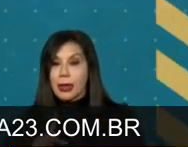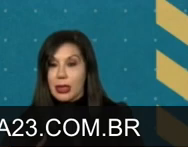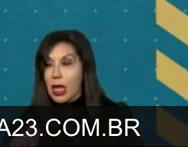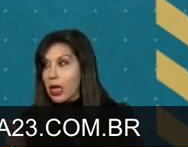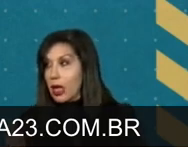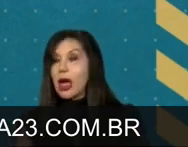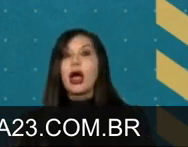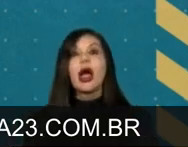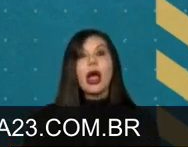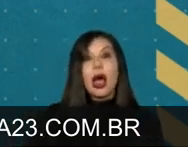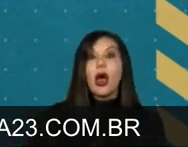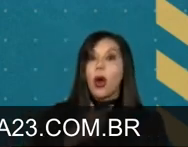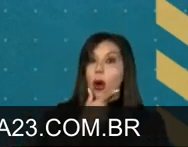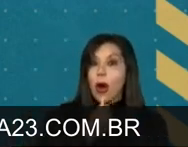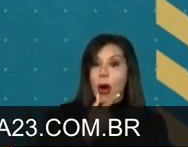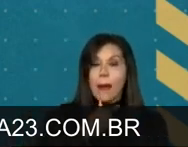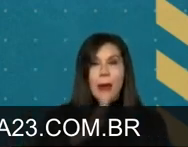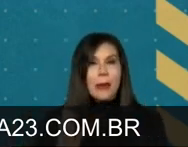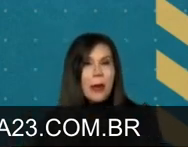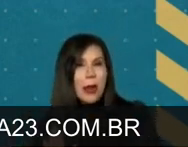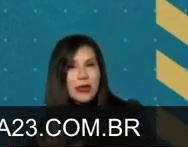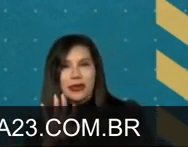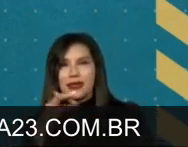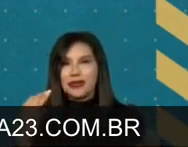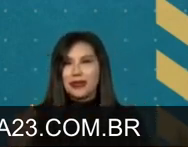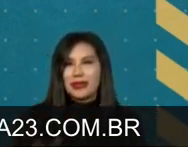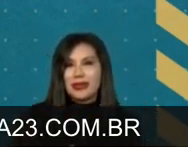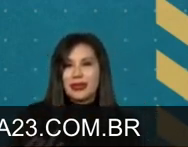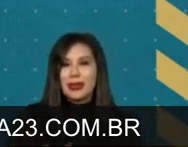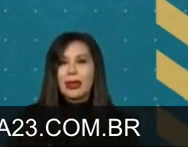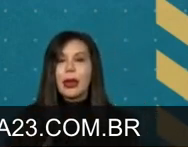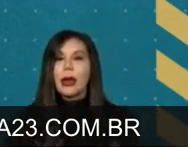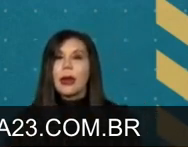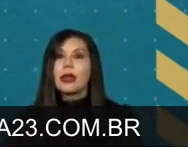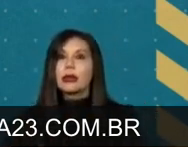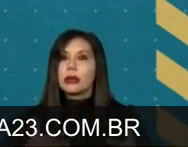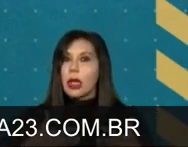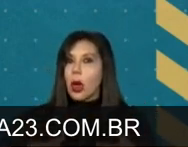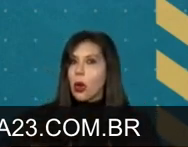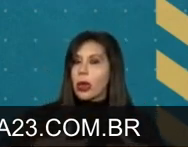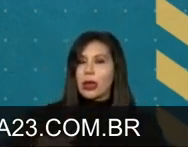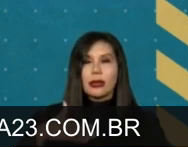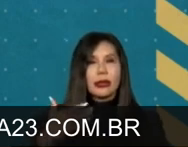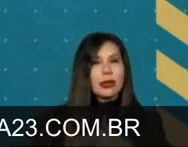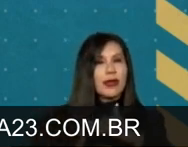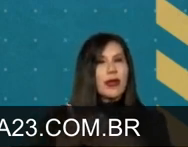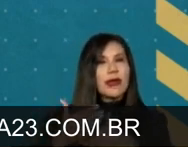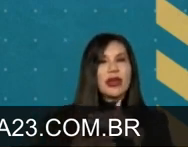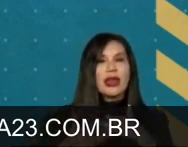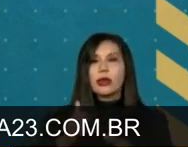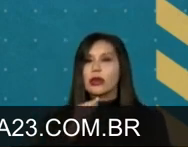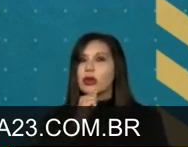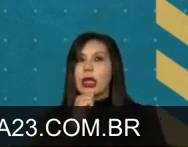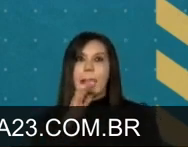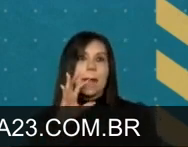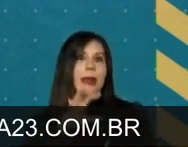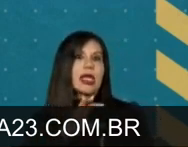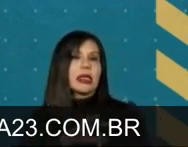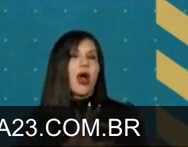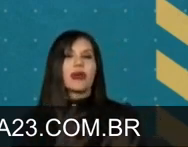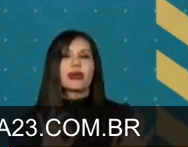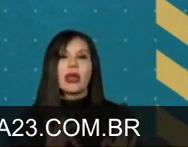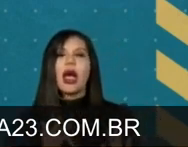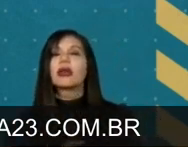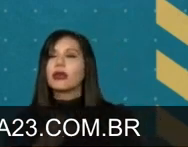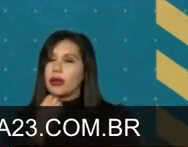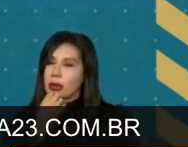do Mãozinha eram um show à parte, mas ter tranquilidade para se desenvolver sem a pressão por resultados foi o